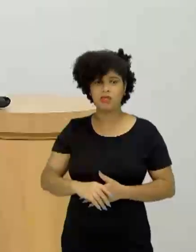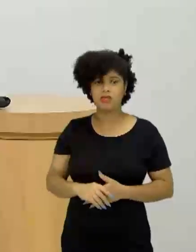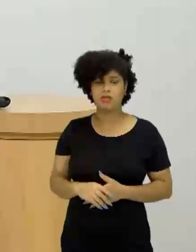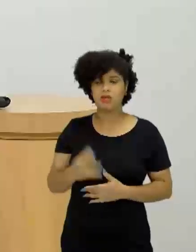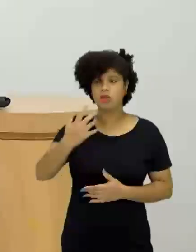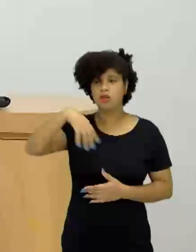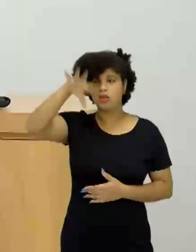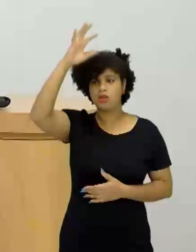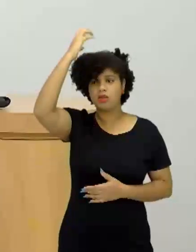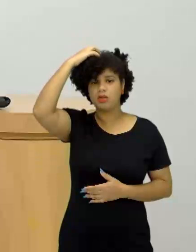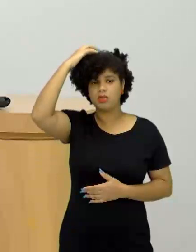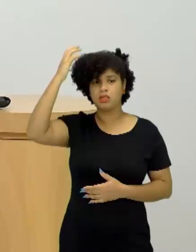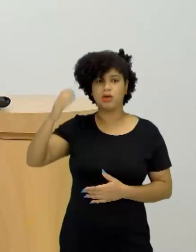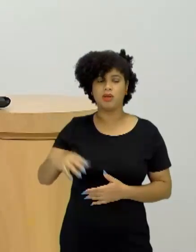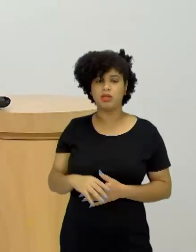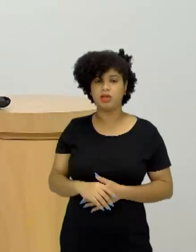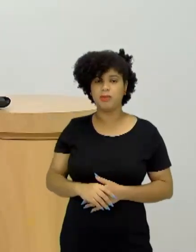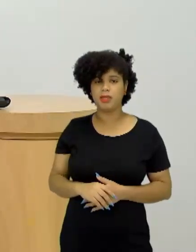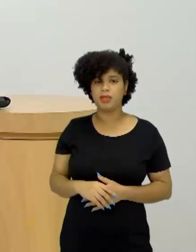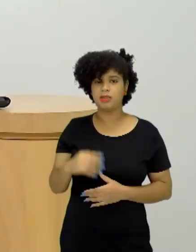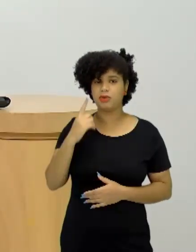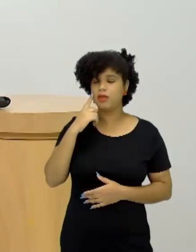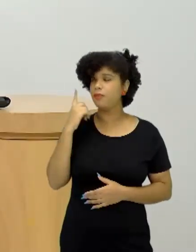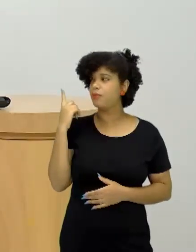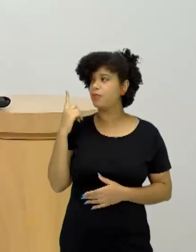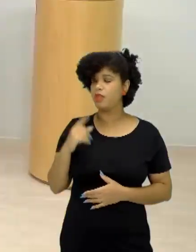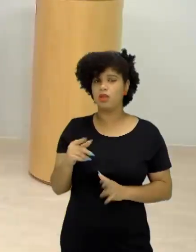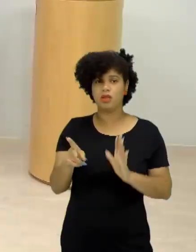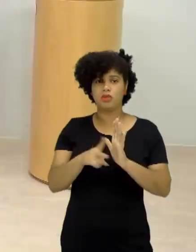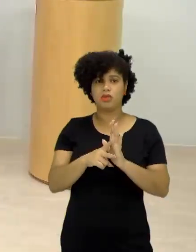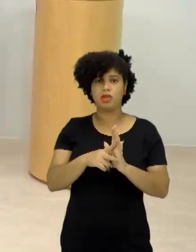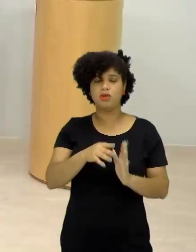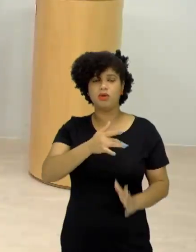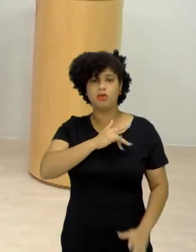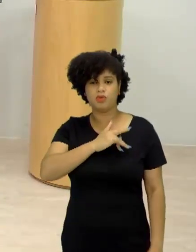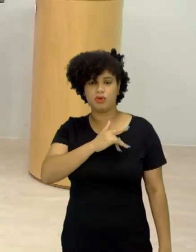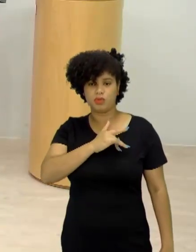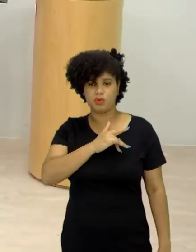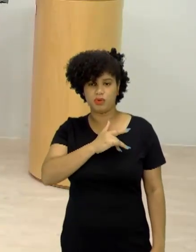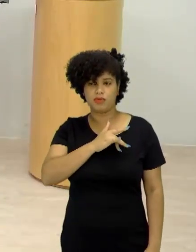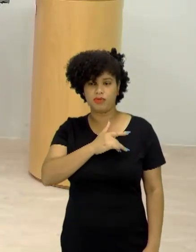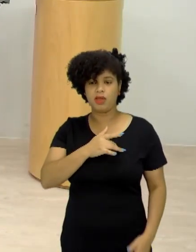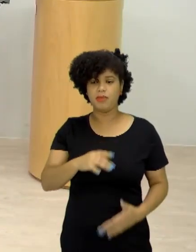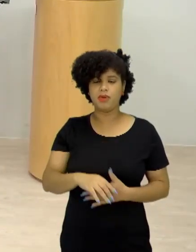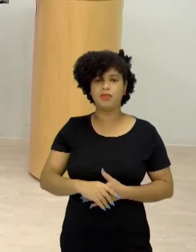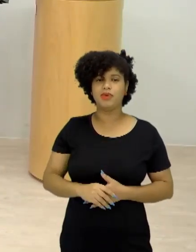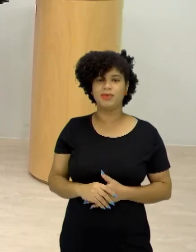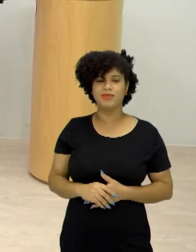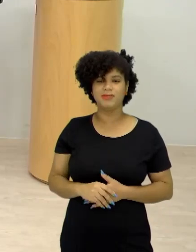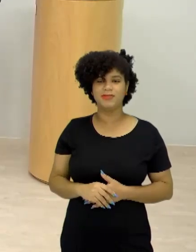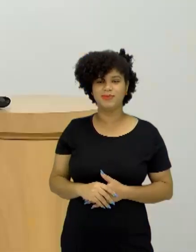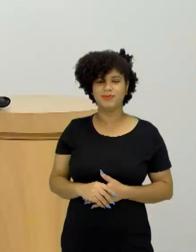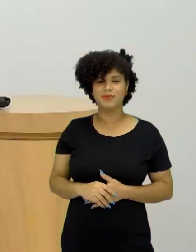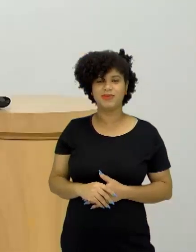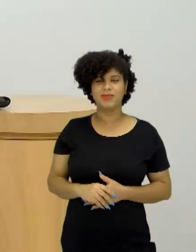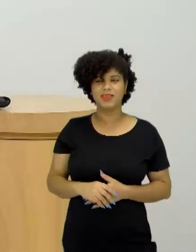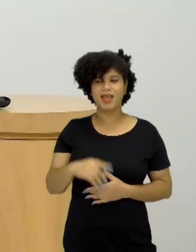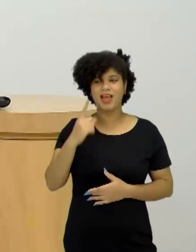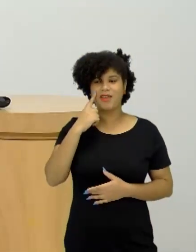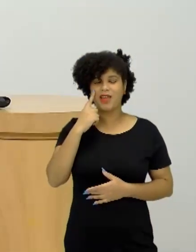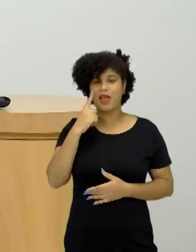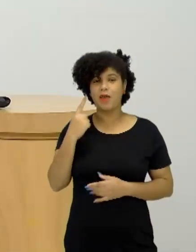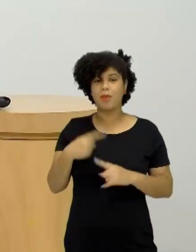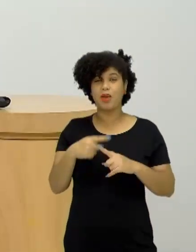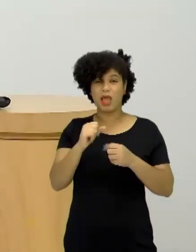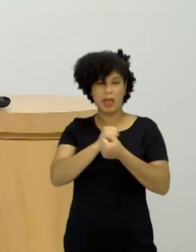ser considerado uma pessoa que viveu plenamente a era do romantismo. Você sabia disso? Não, porque ele é bem... Né? Ele era explosivo,